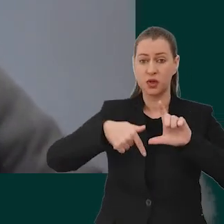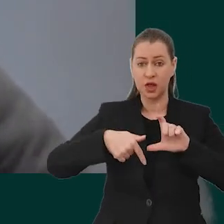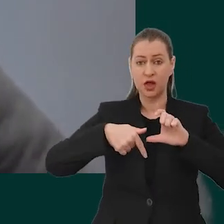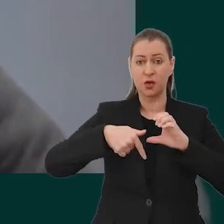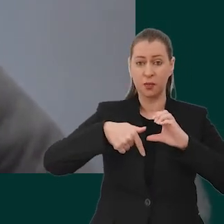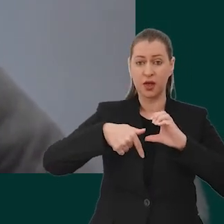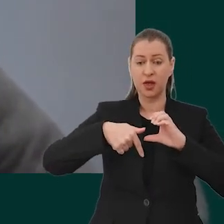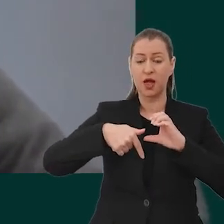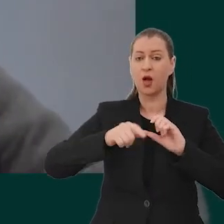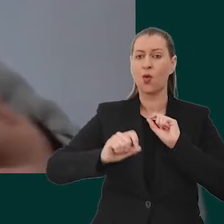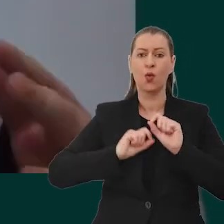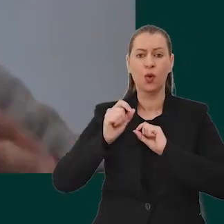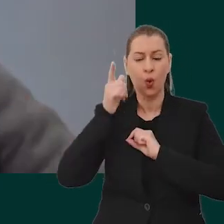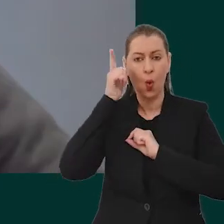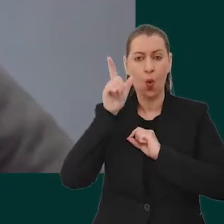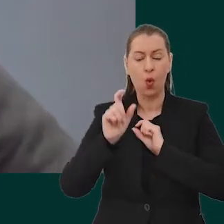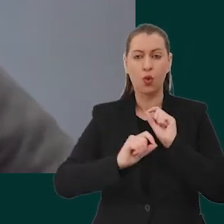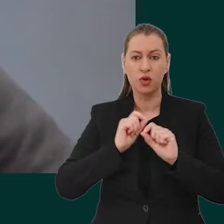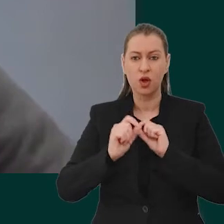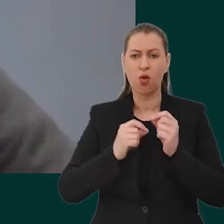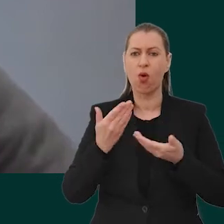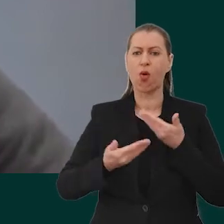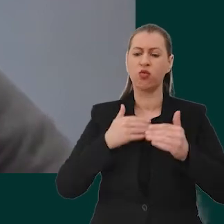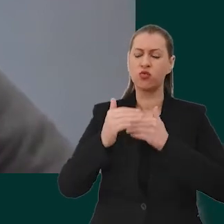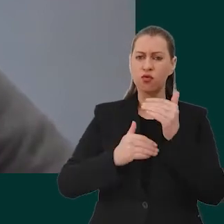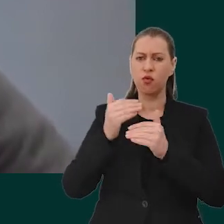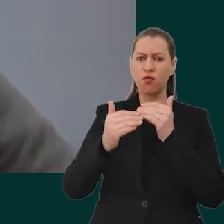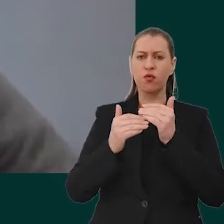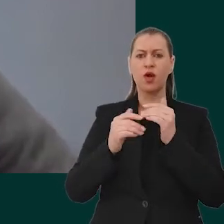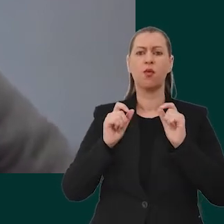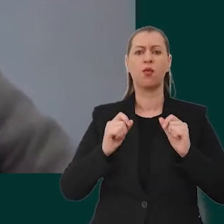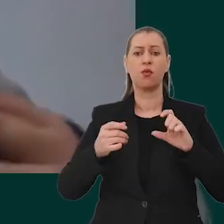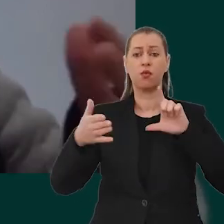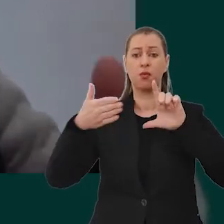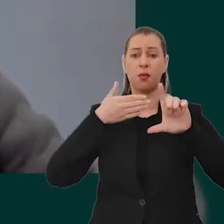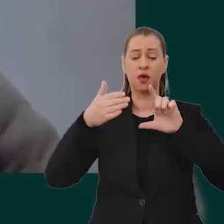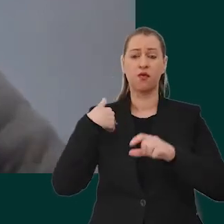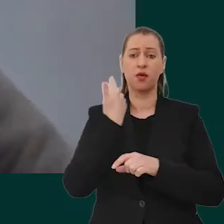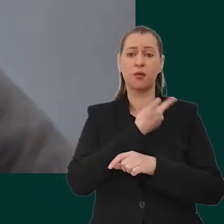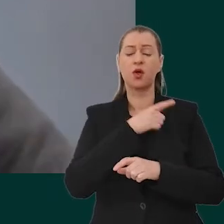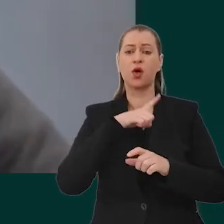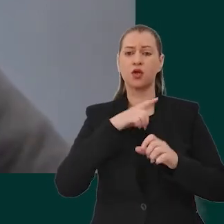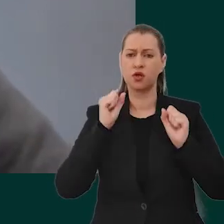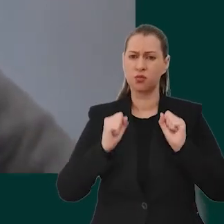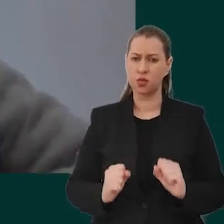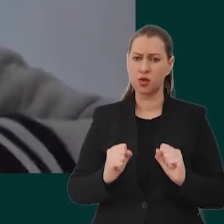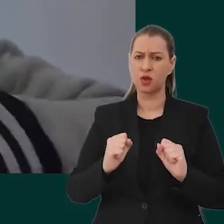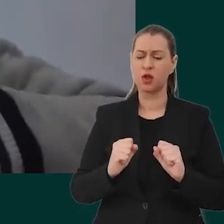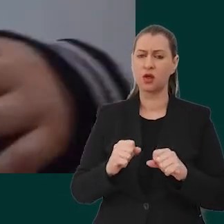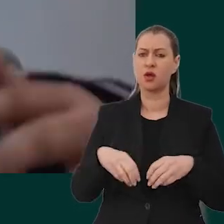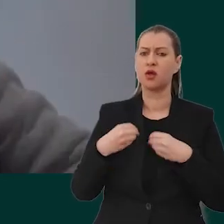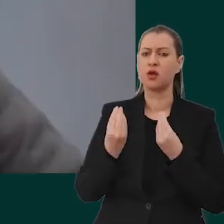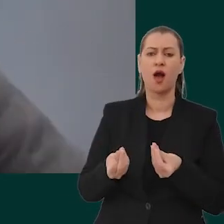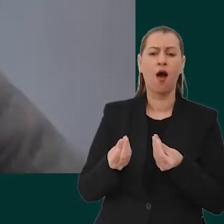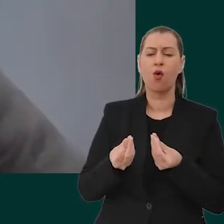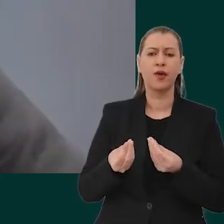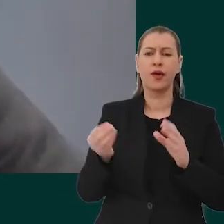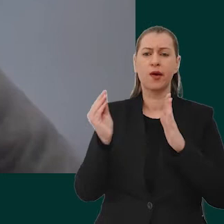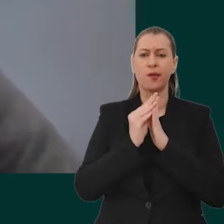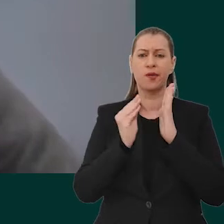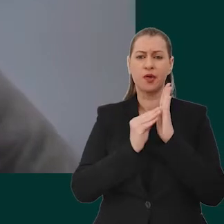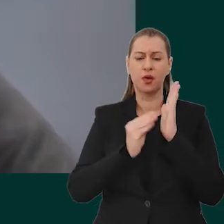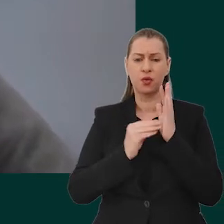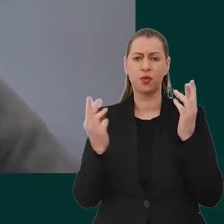gente foi contemplado para desenvolvimento de uma plataforma na qual nós poderíamos trazer